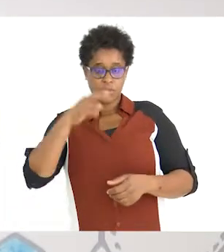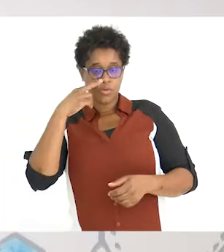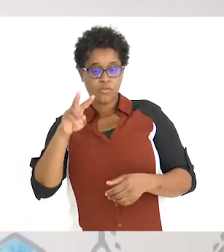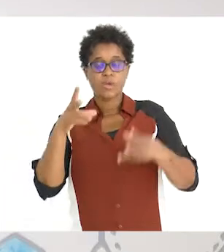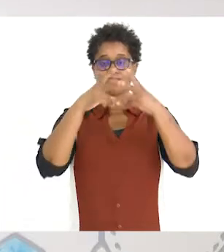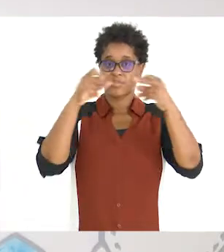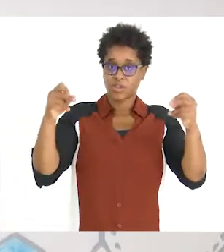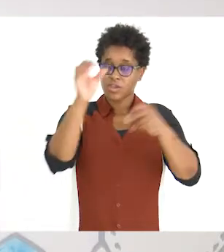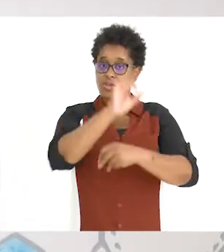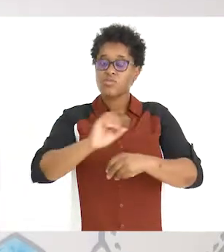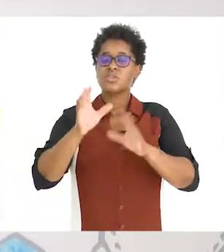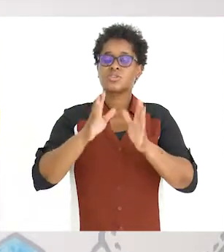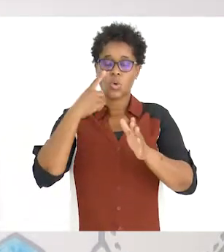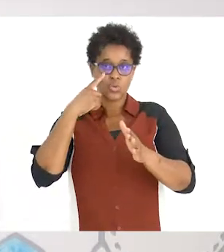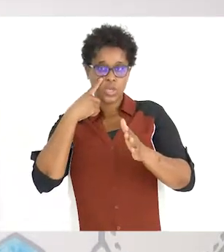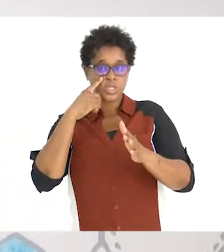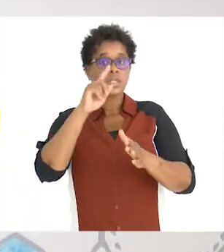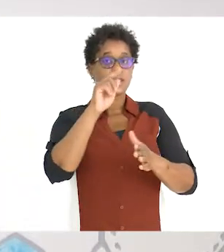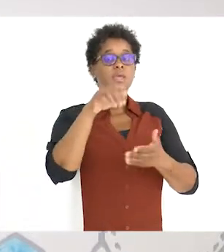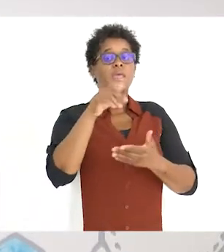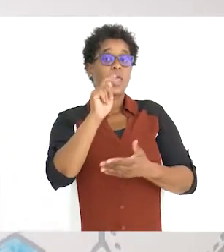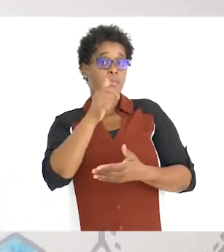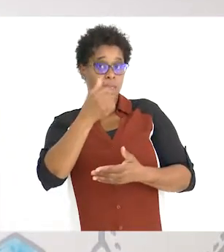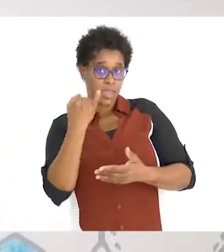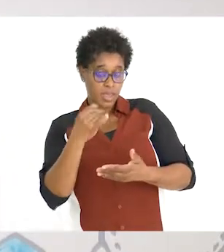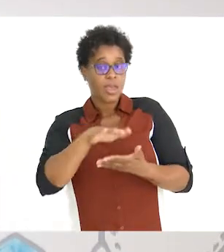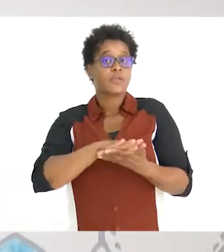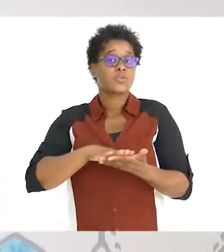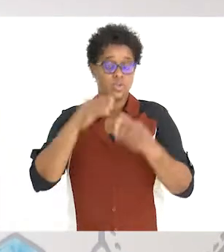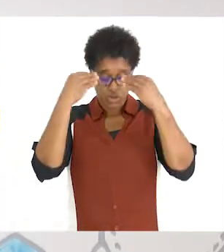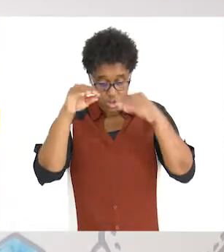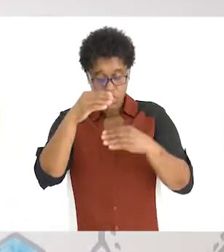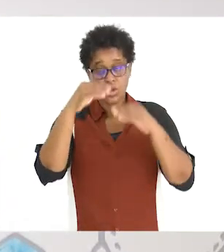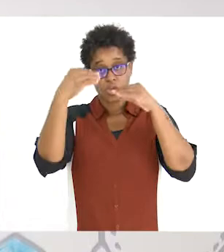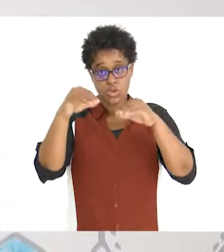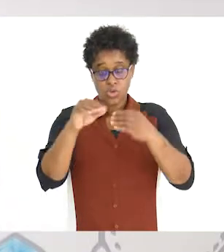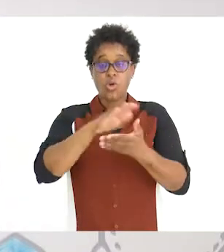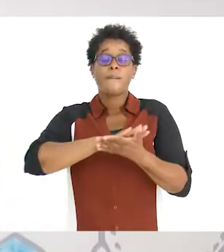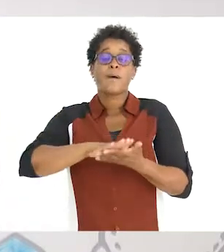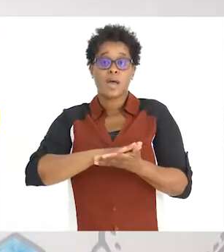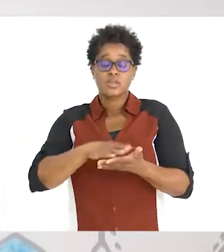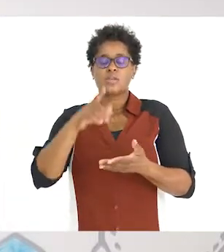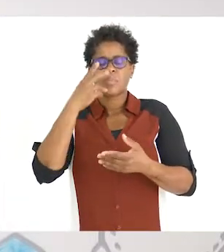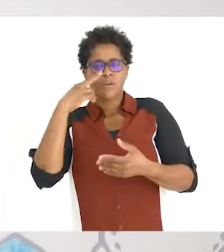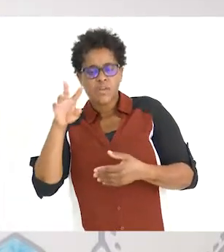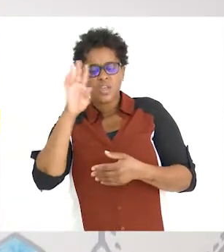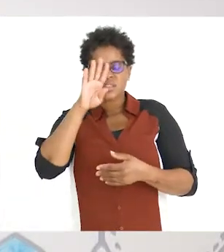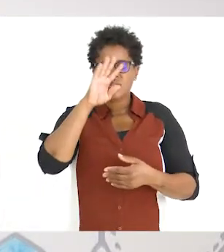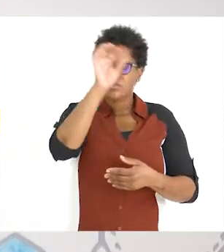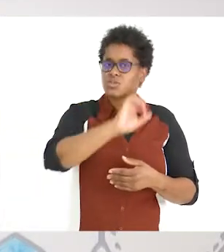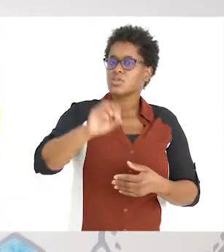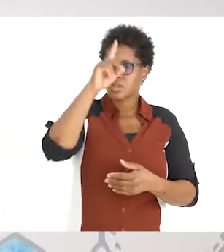já conhecem do ensino básico. Vou ver se vocês ainda estão a lembrar, que é setores